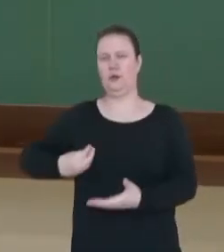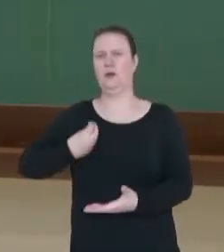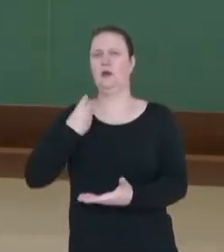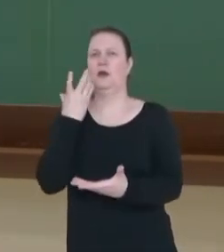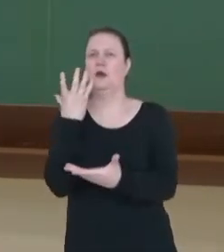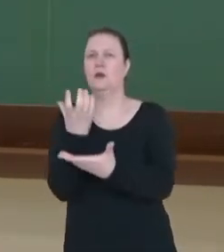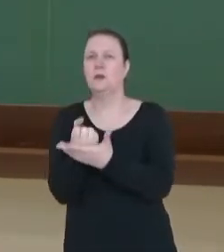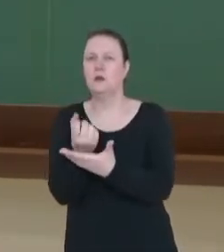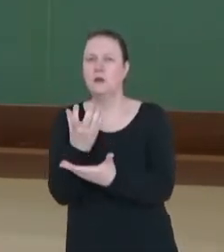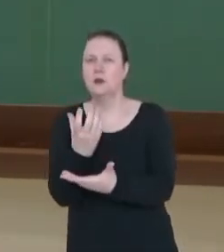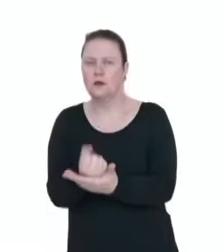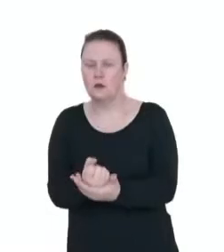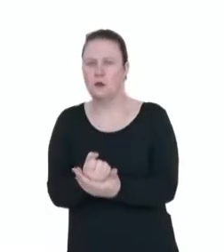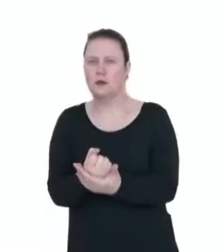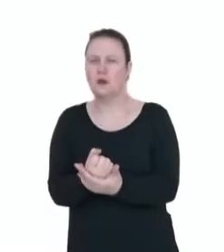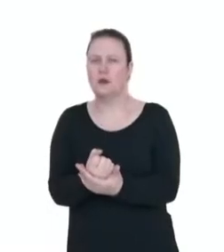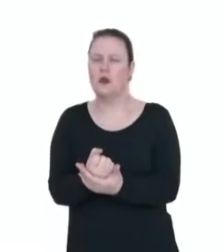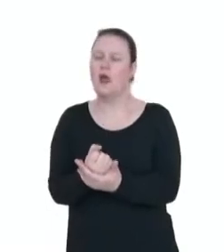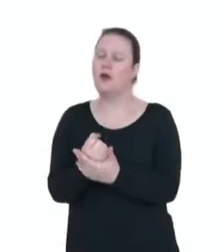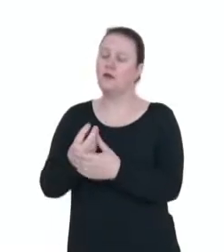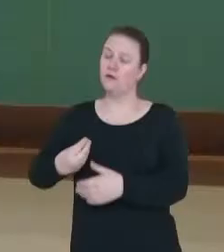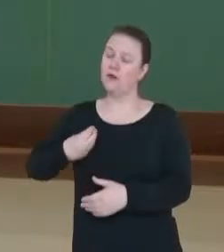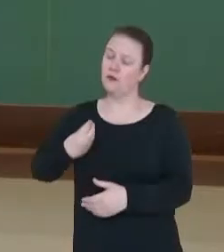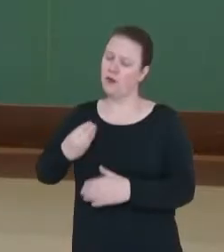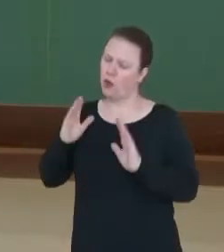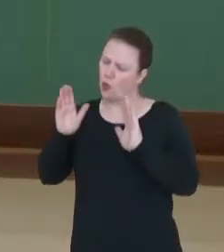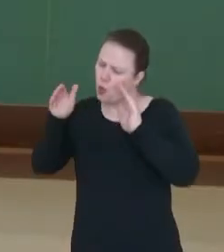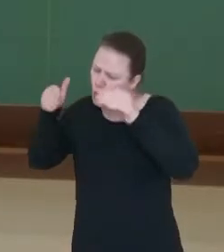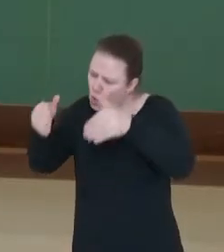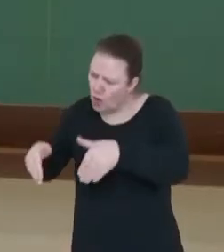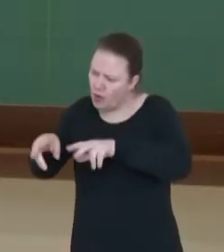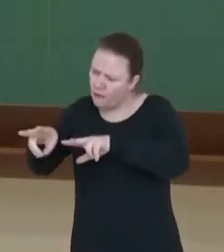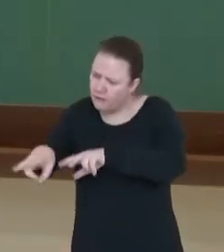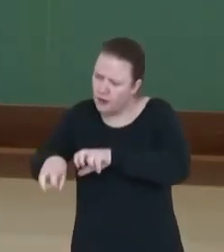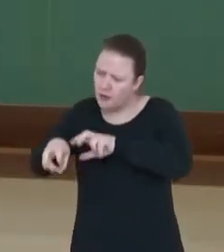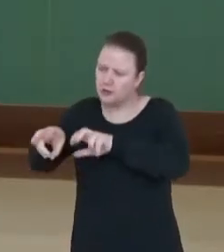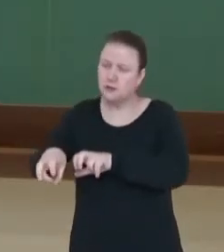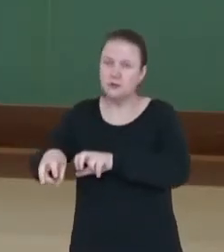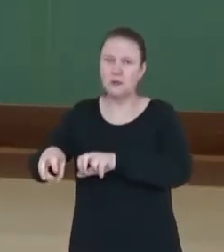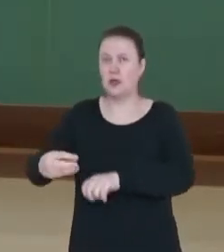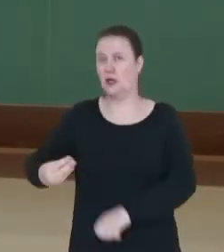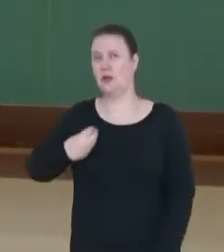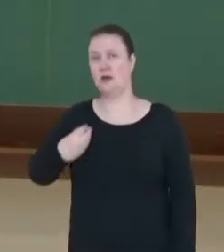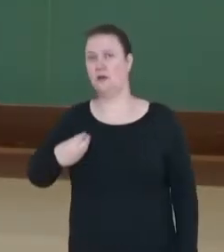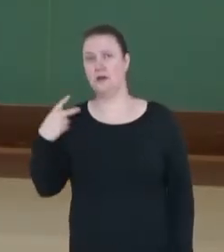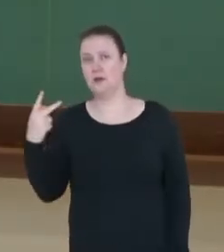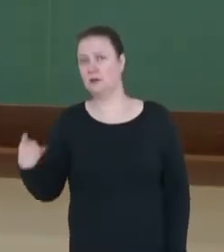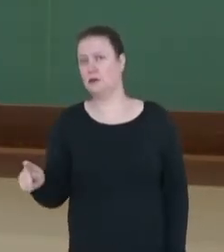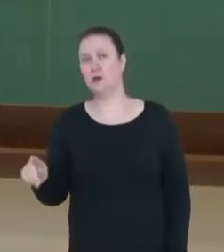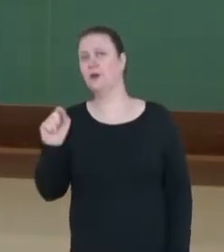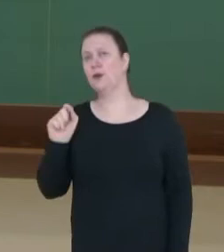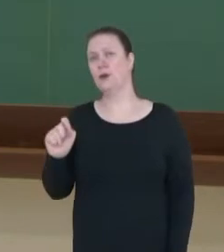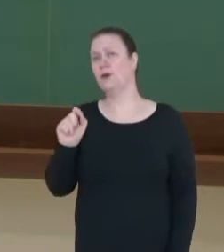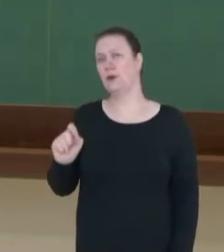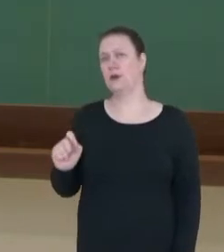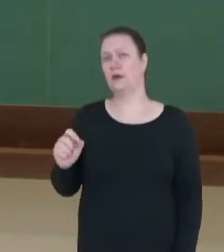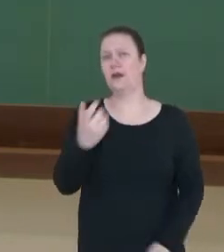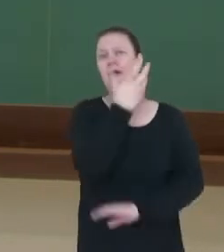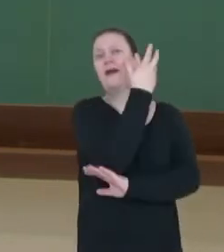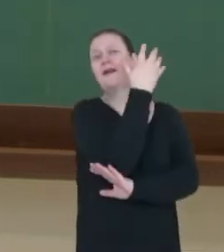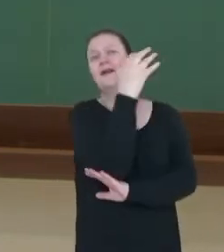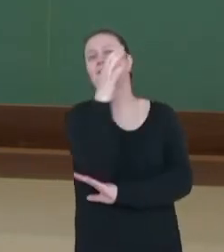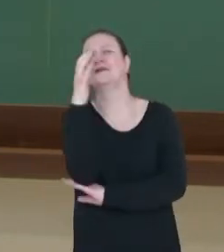quê? Muito tempo na fazenda, né? Então essa realidade imediata é qual? A